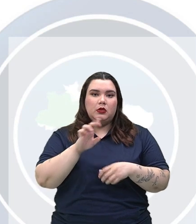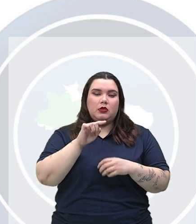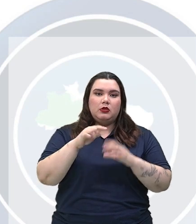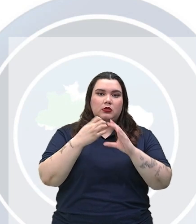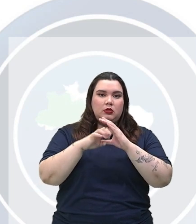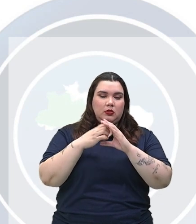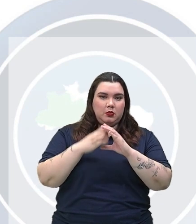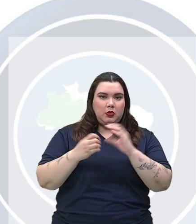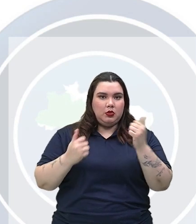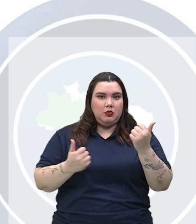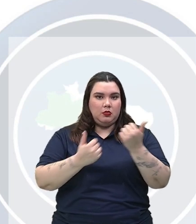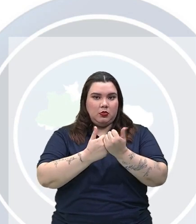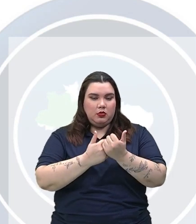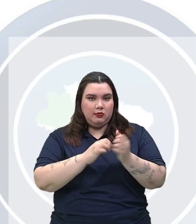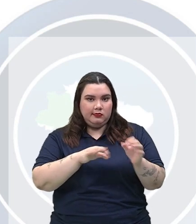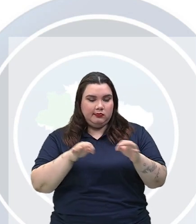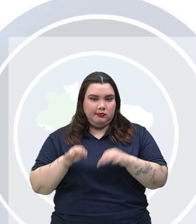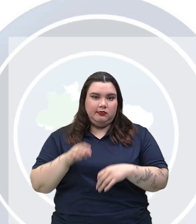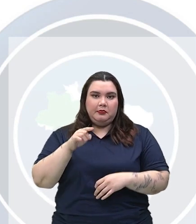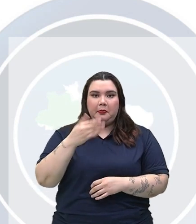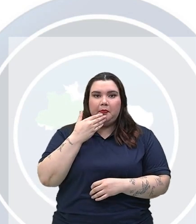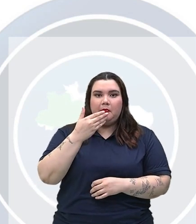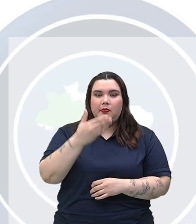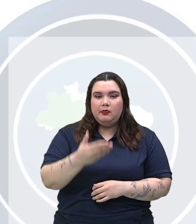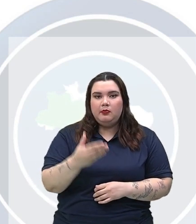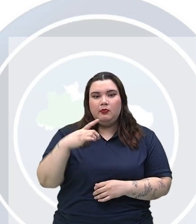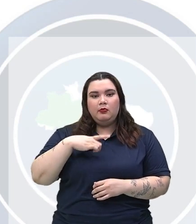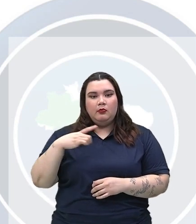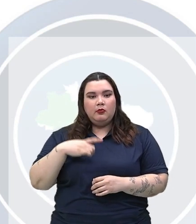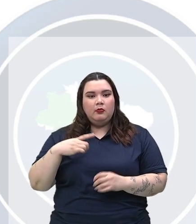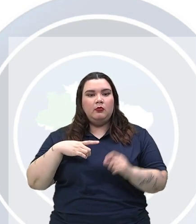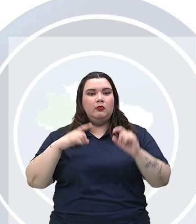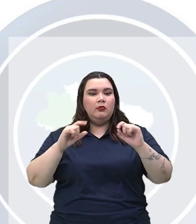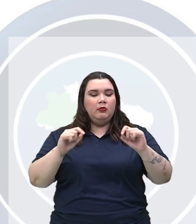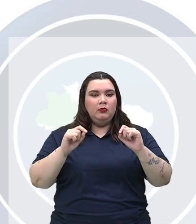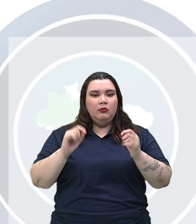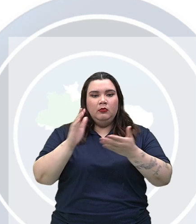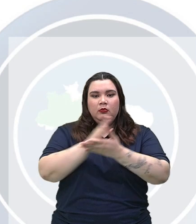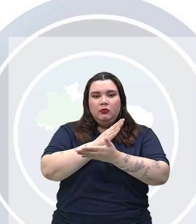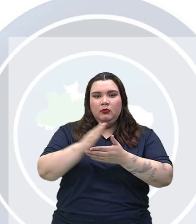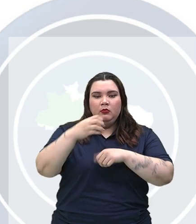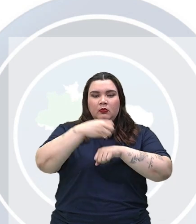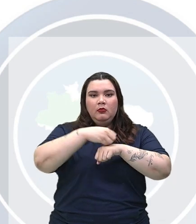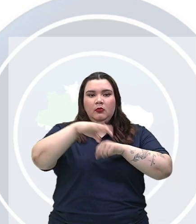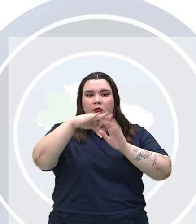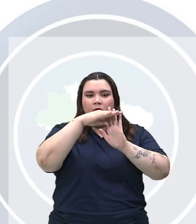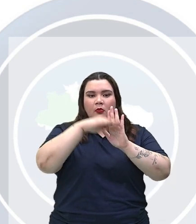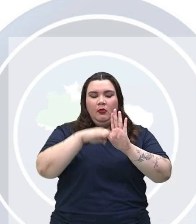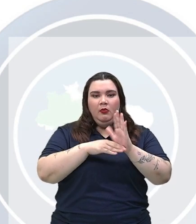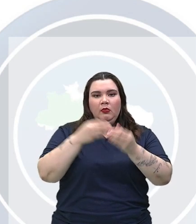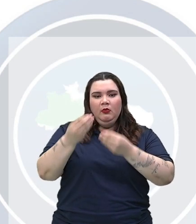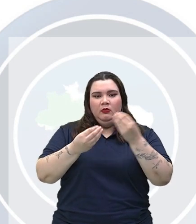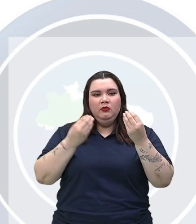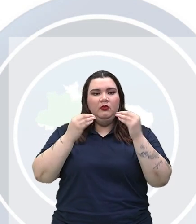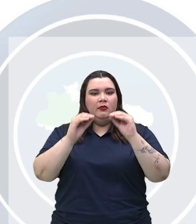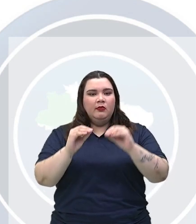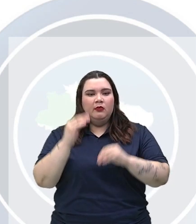aí do suporte. Aí você vai fazer a solicitação, nós temos aqui algumas orientações do que colocar nesse